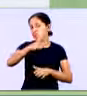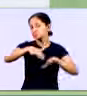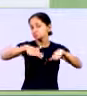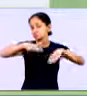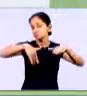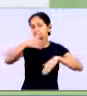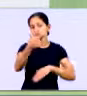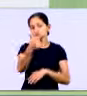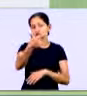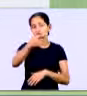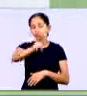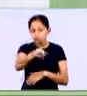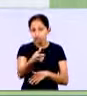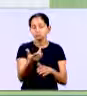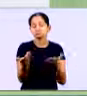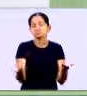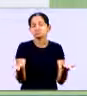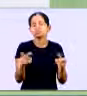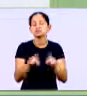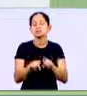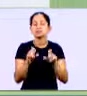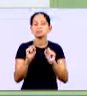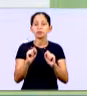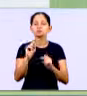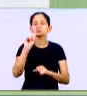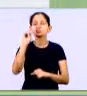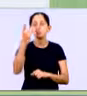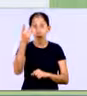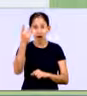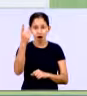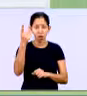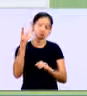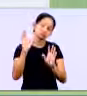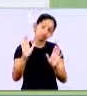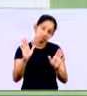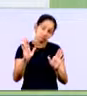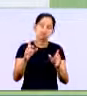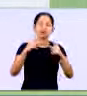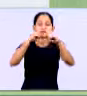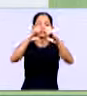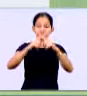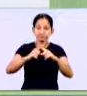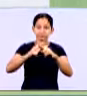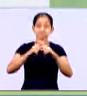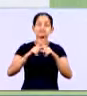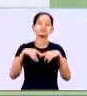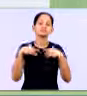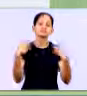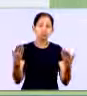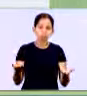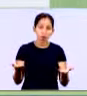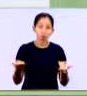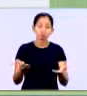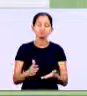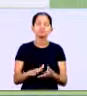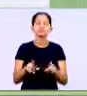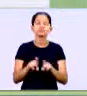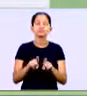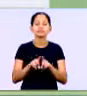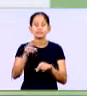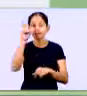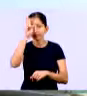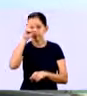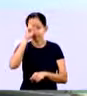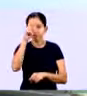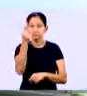comprada, certo? Vamos supor que o preço de compra foi R$1, então você vai ter esse valor gasto com matéria-prima. Lembrando que no financeiro